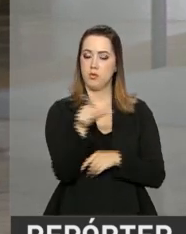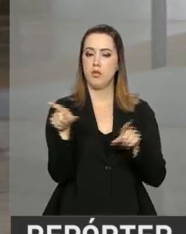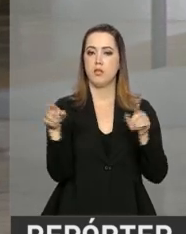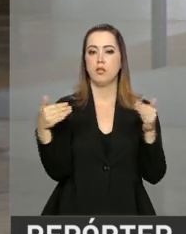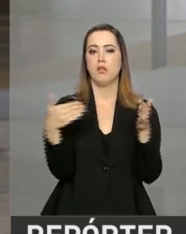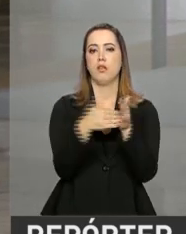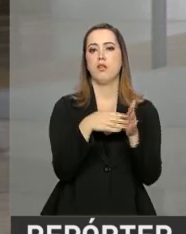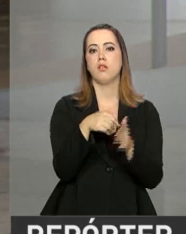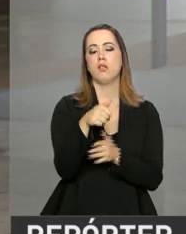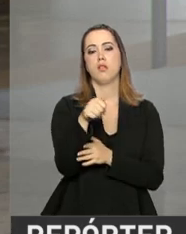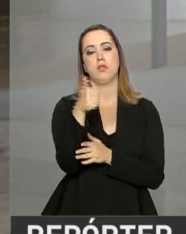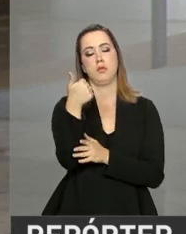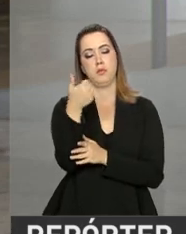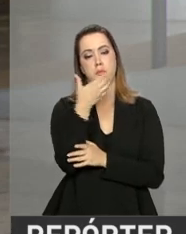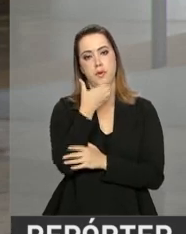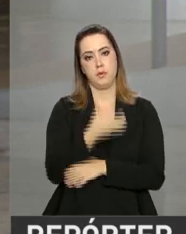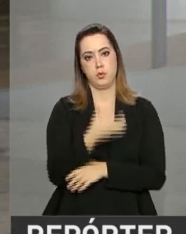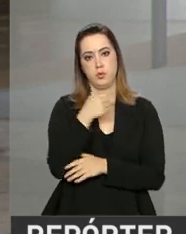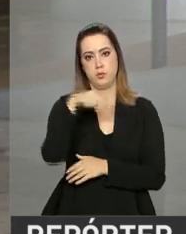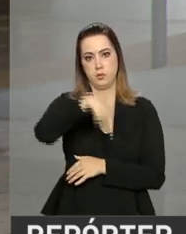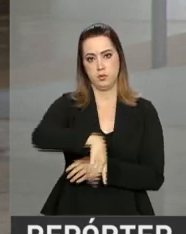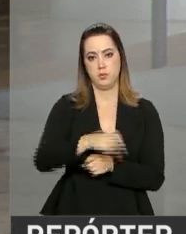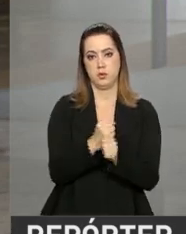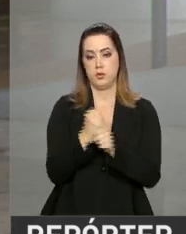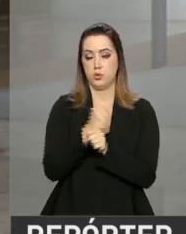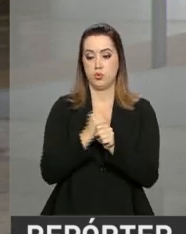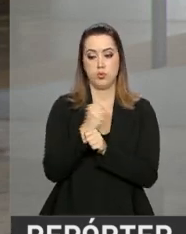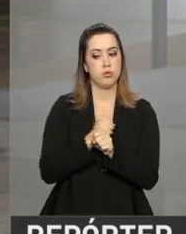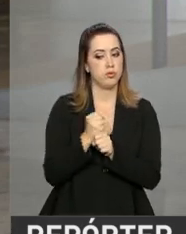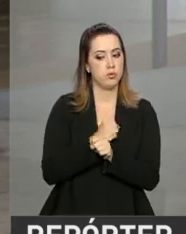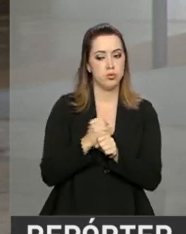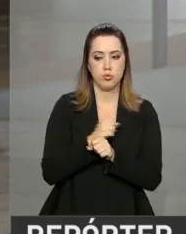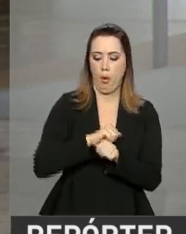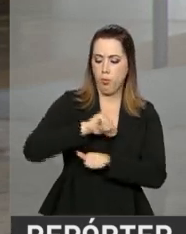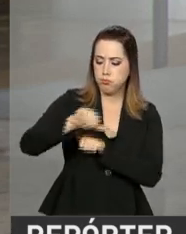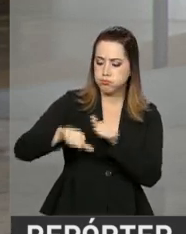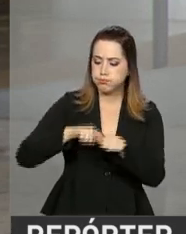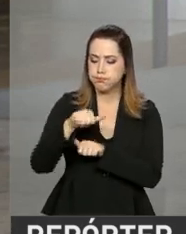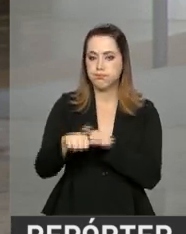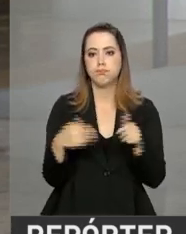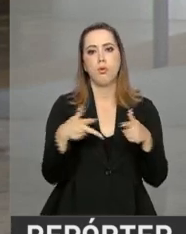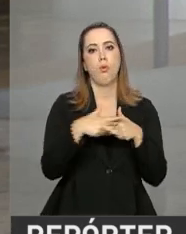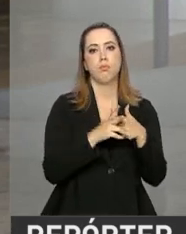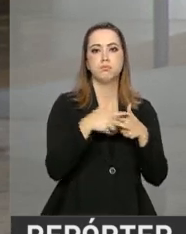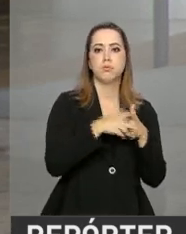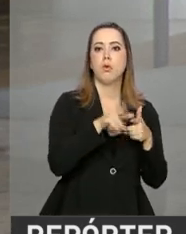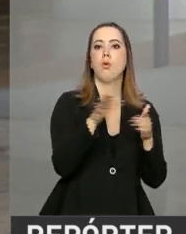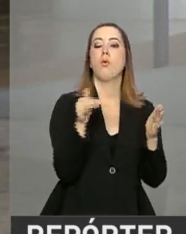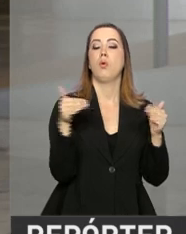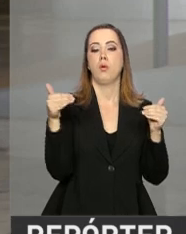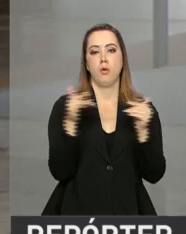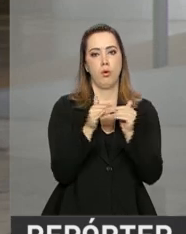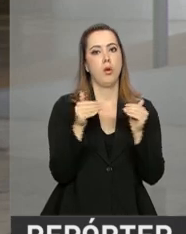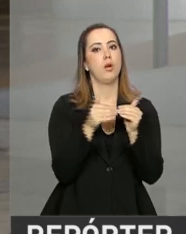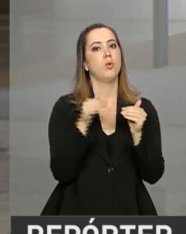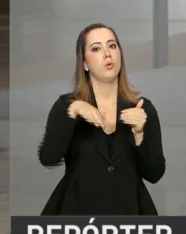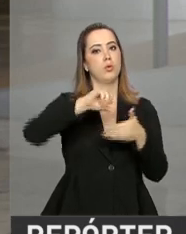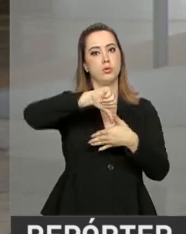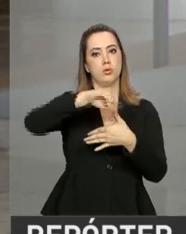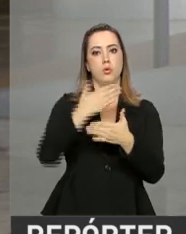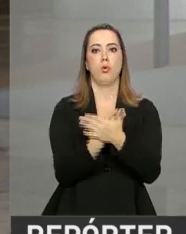o dia 1º de dezembro deste ano para poder incorporar essas normas e acordos vigentes no Mercosul, senão o país